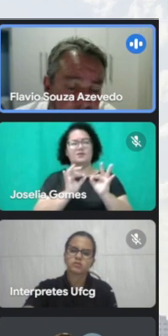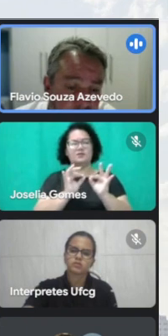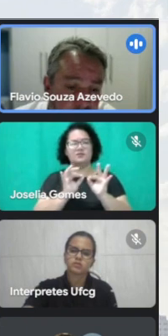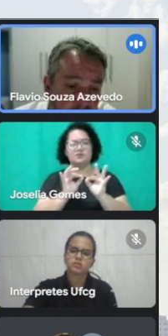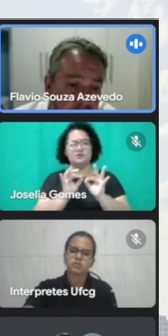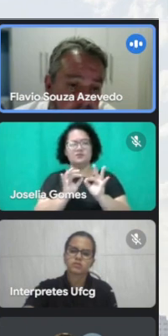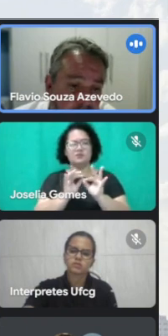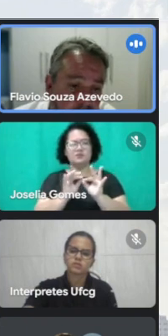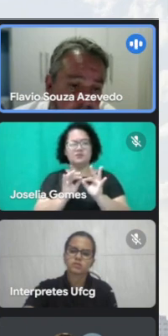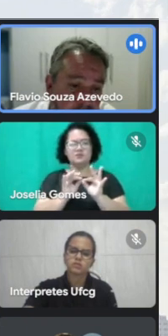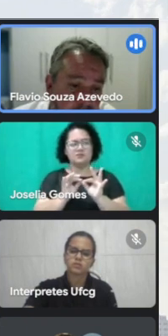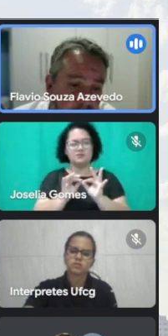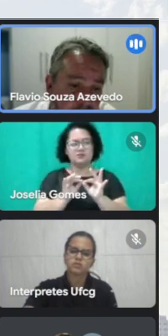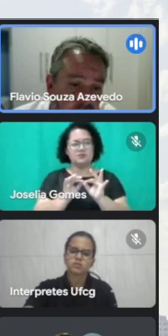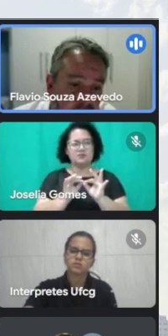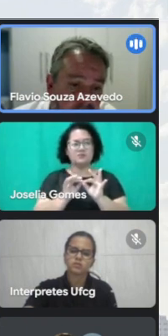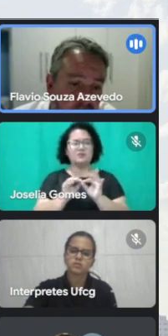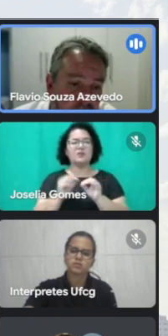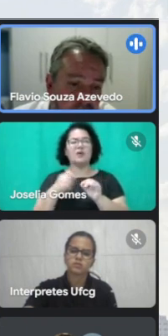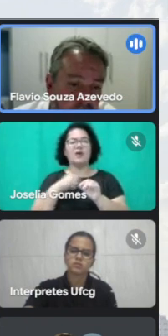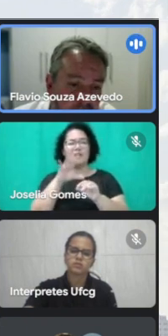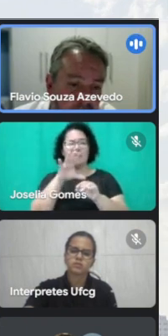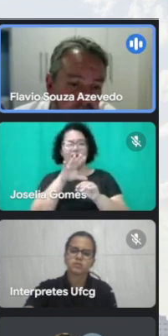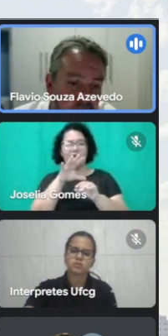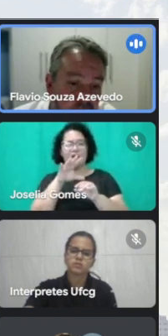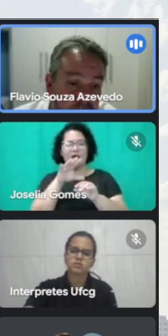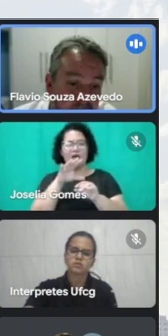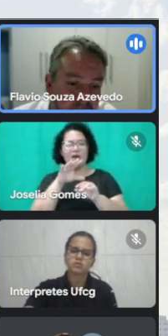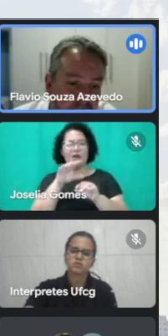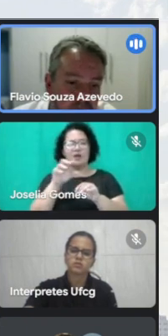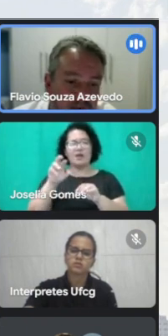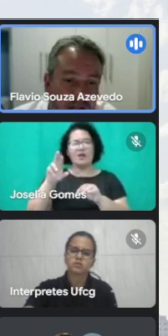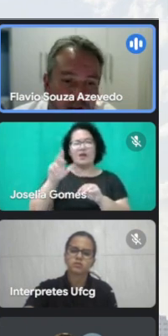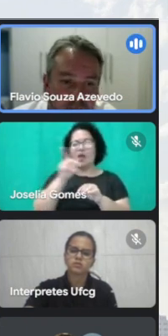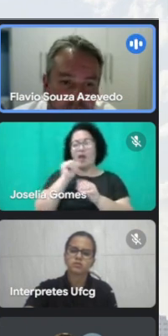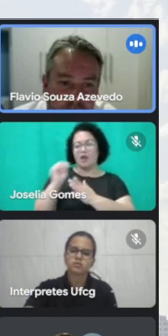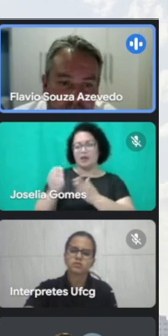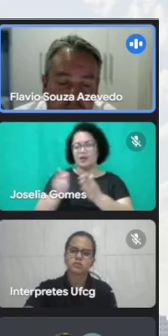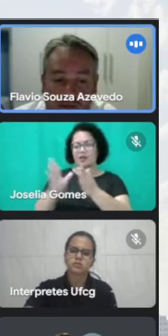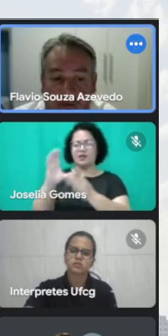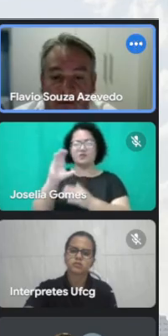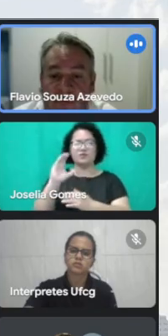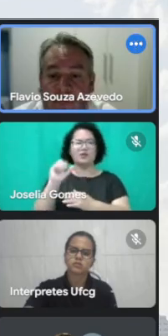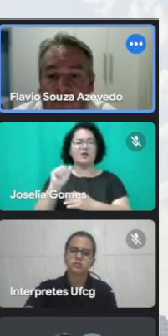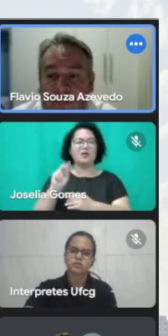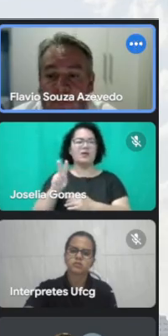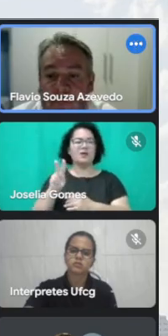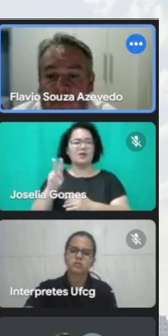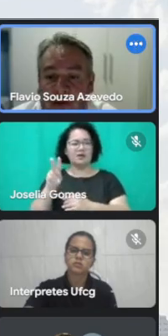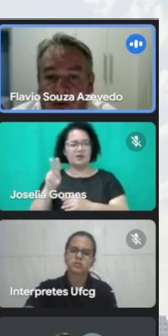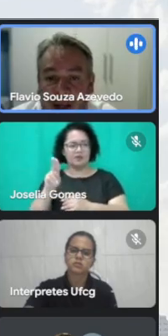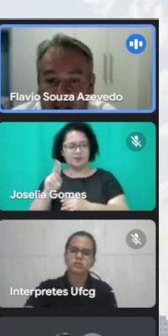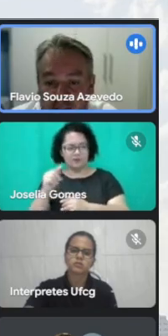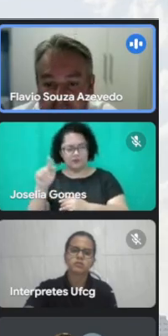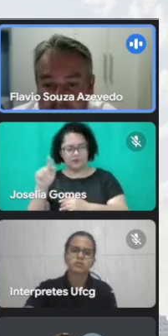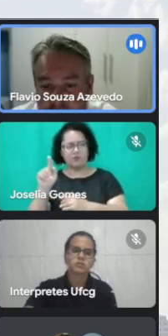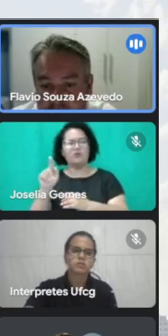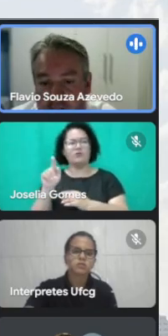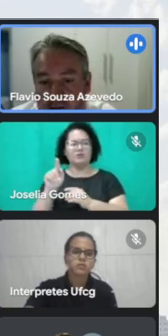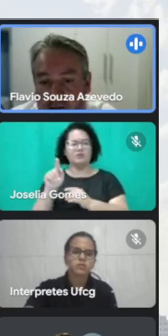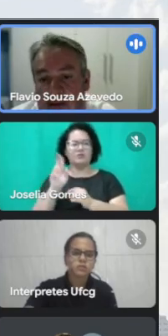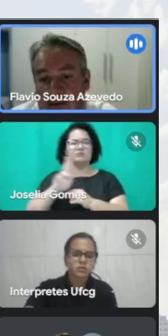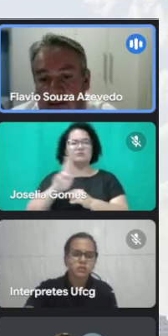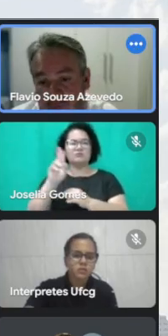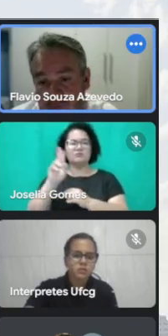eu tirei do Instagram dele, né? Riacho do Cavuco, transformação sustentável com jardins filtrantes. Então, o que eles